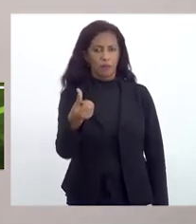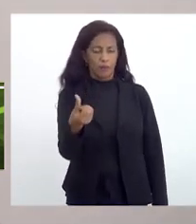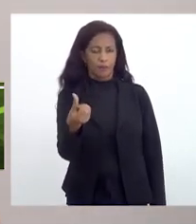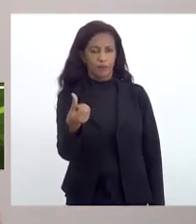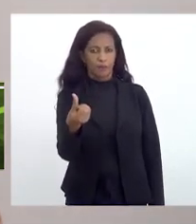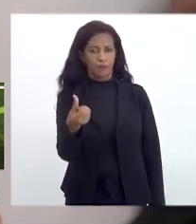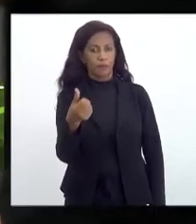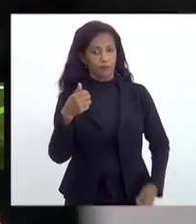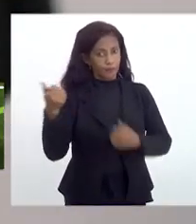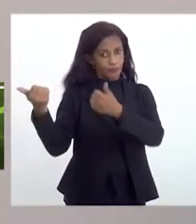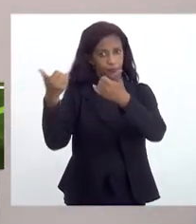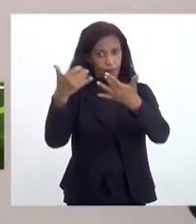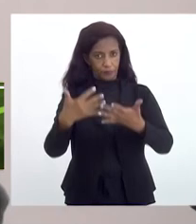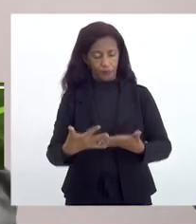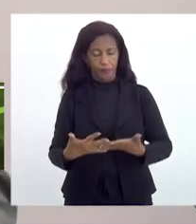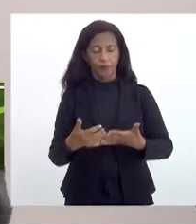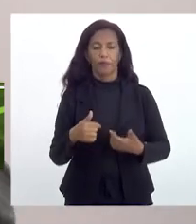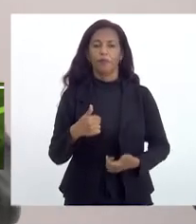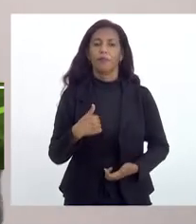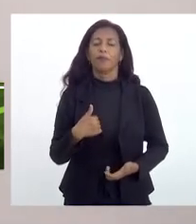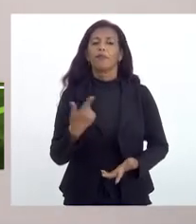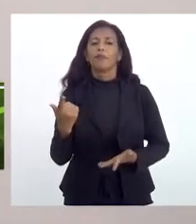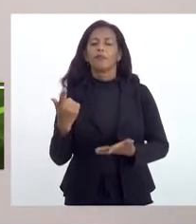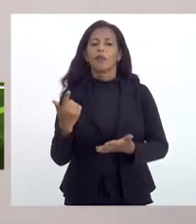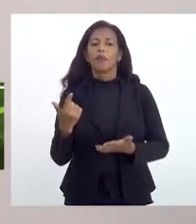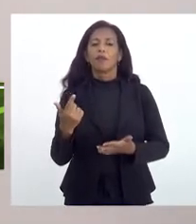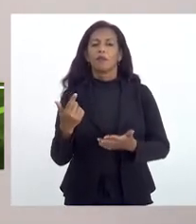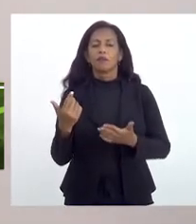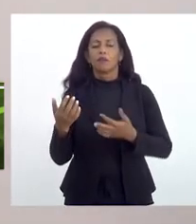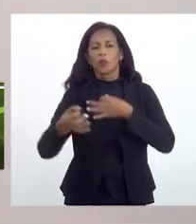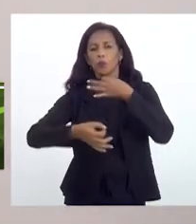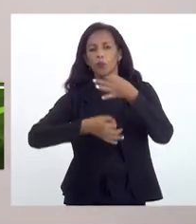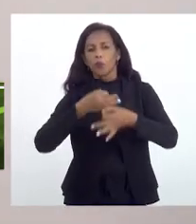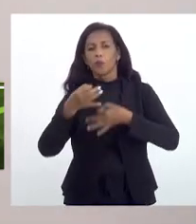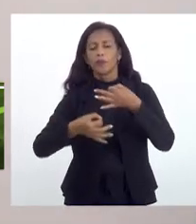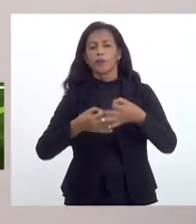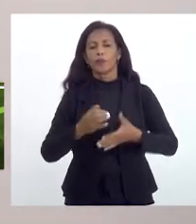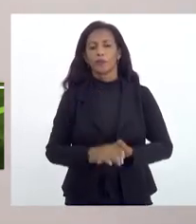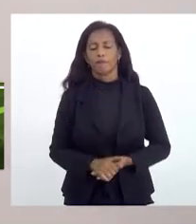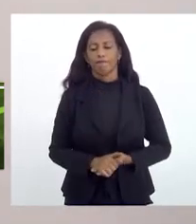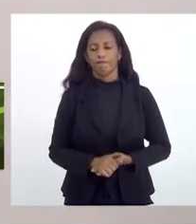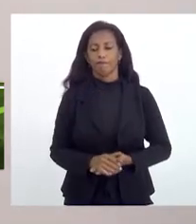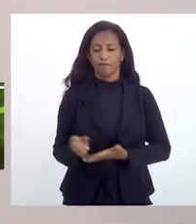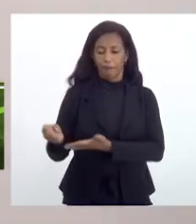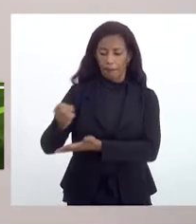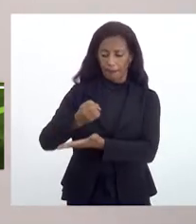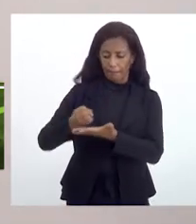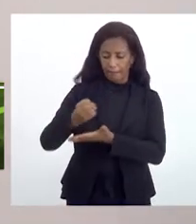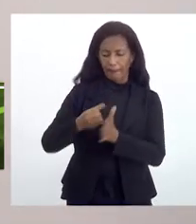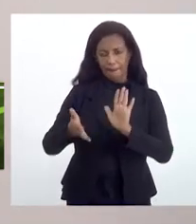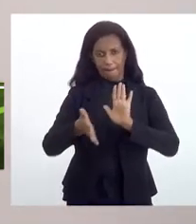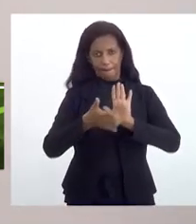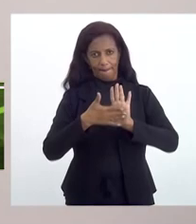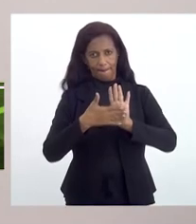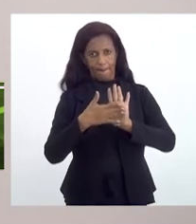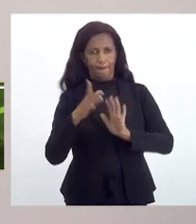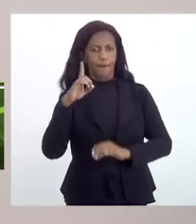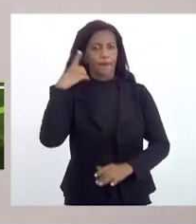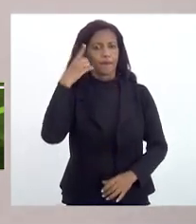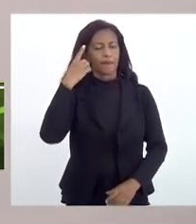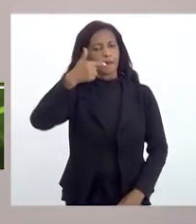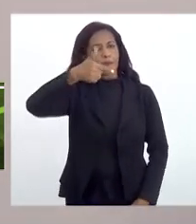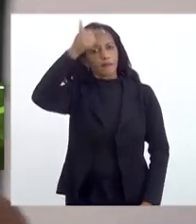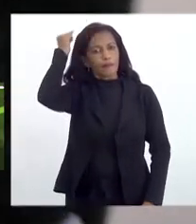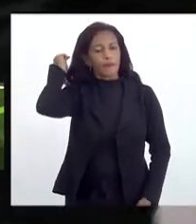Dito isso, eu gostaria de fazer as seguintes considerações. A base que foi proposta pelo deputado Luiz Paulo,